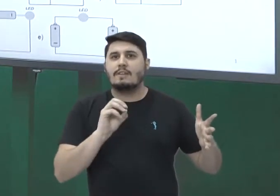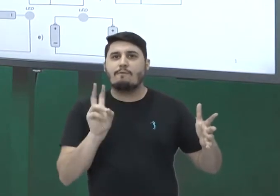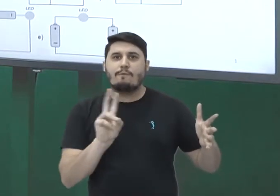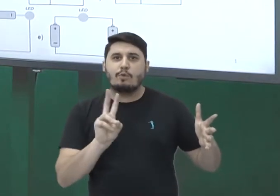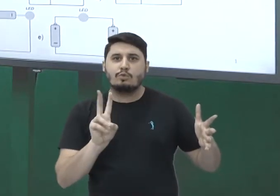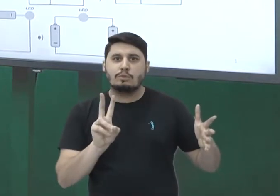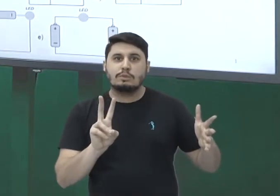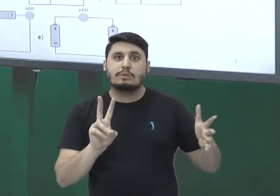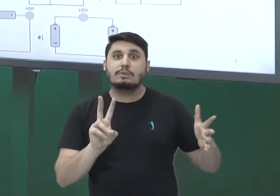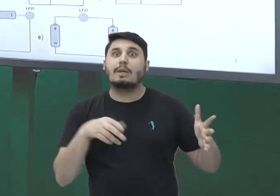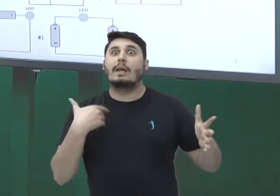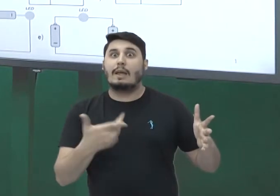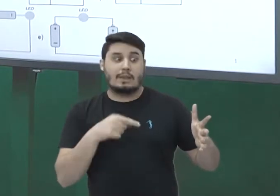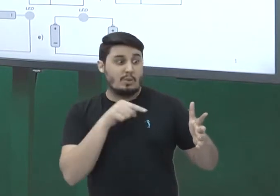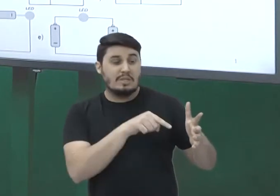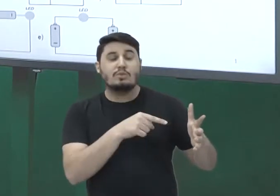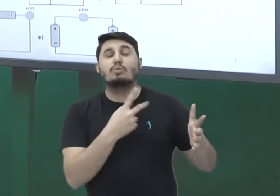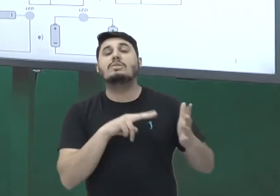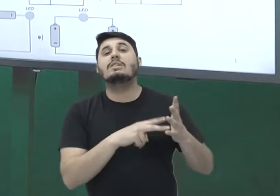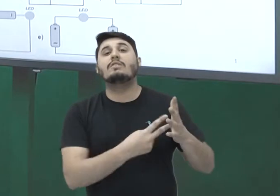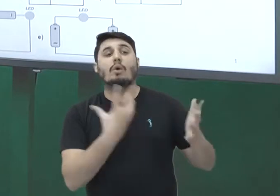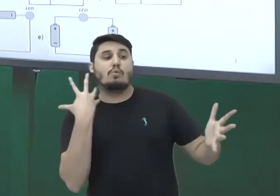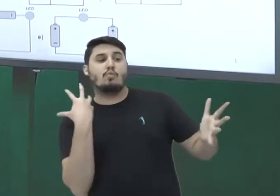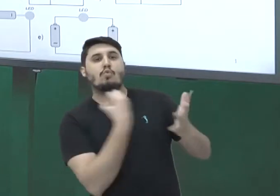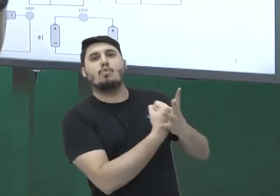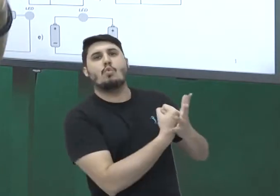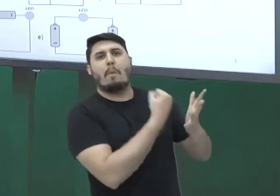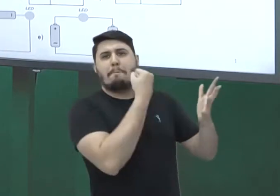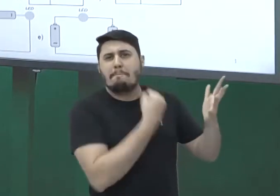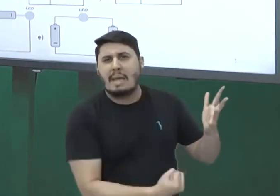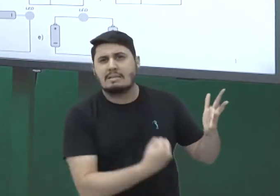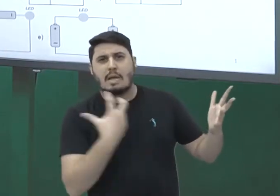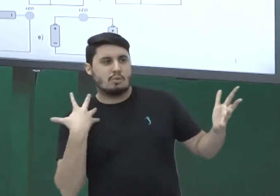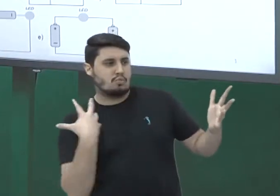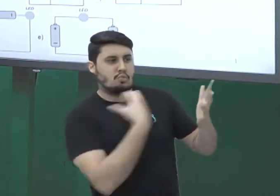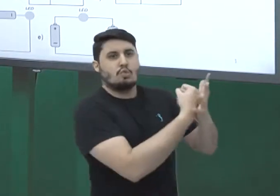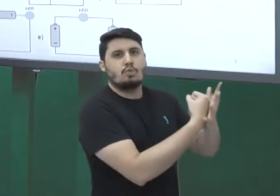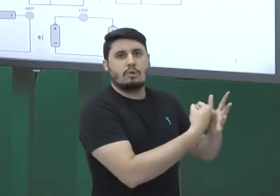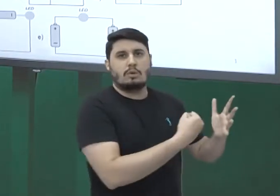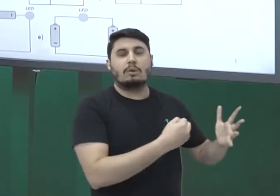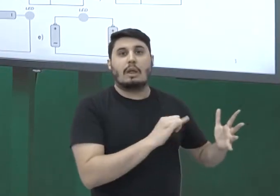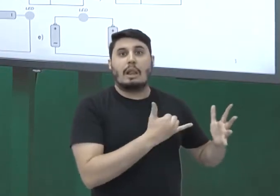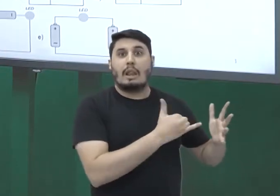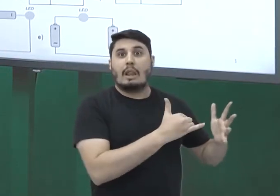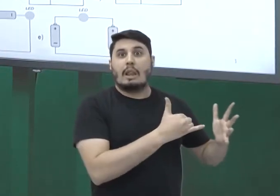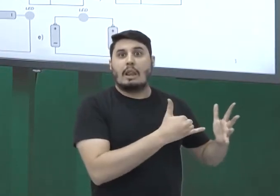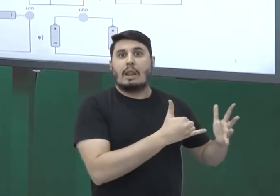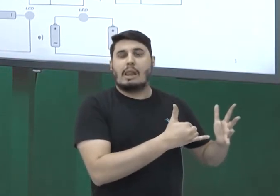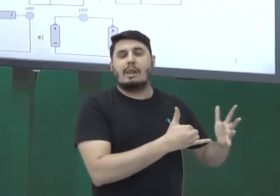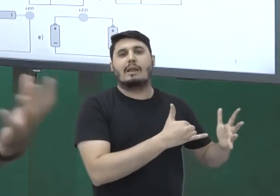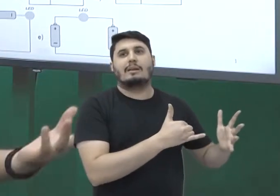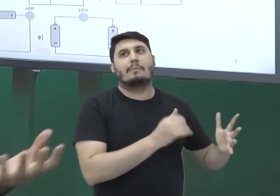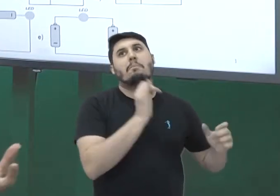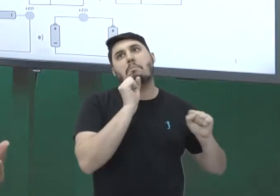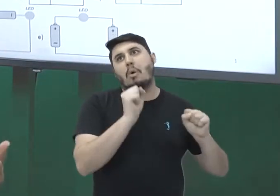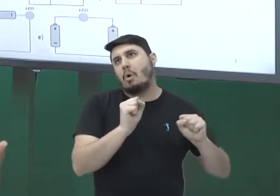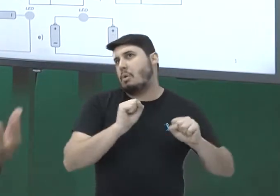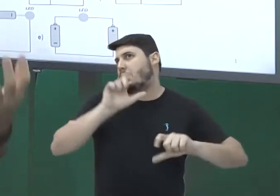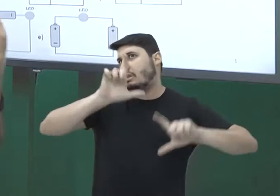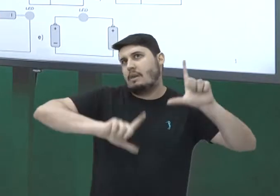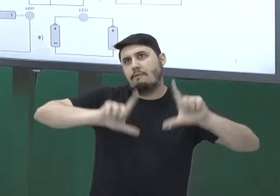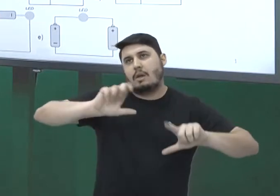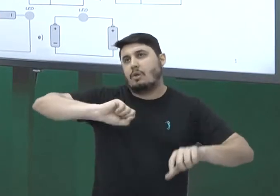de 220 volts, o que já é bem considerável. Você consegue ligar televisões, computadores, você consegue ligar um ar-condicionado e assim por